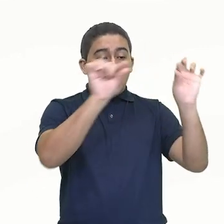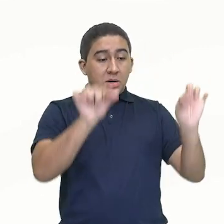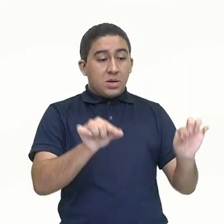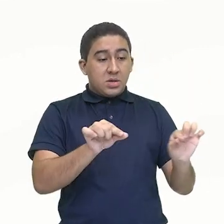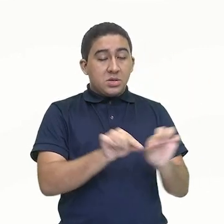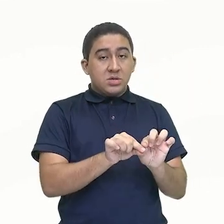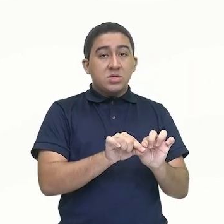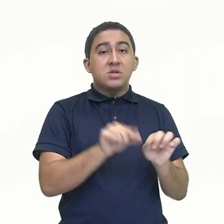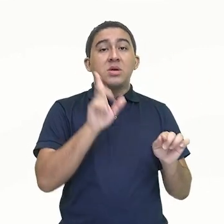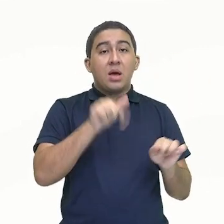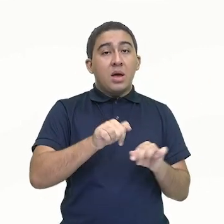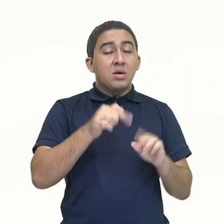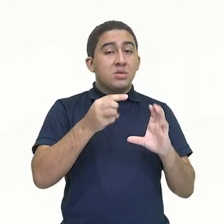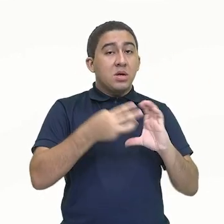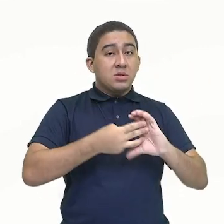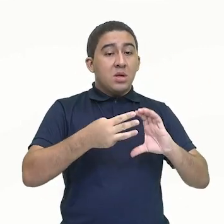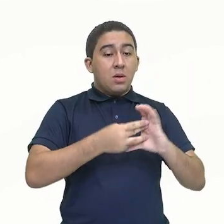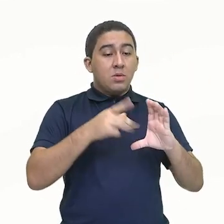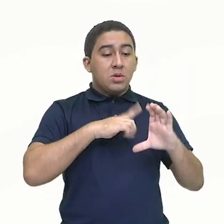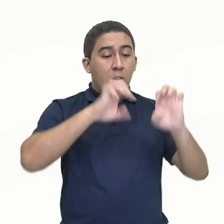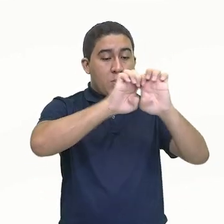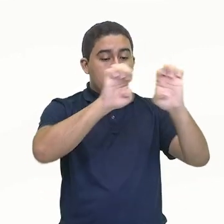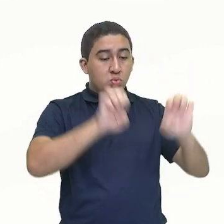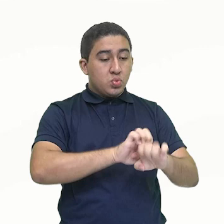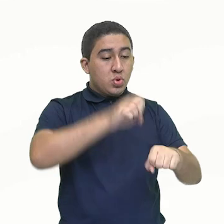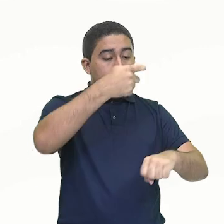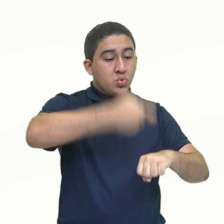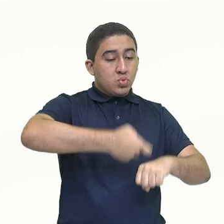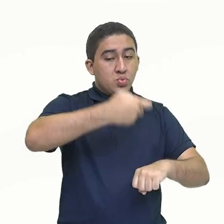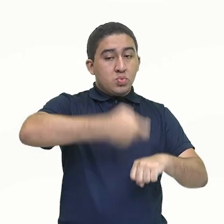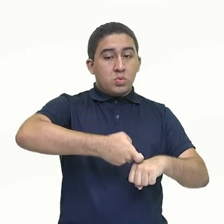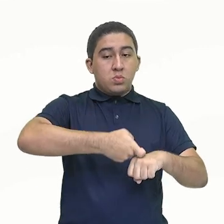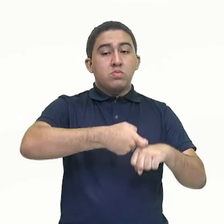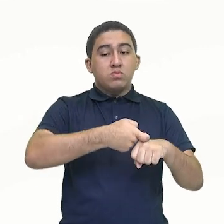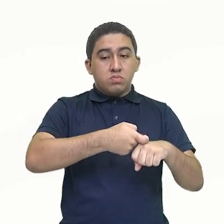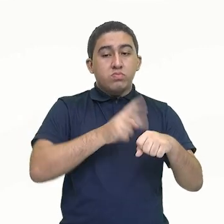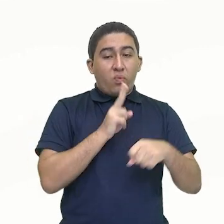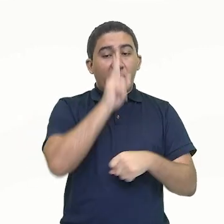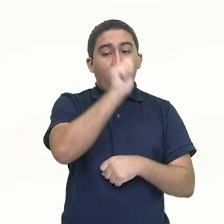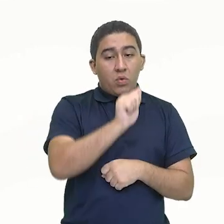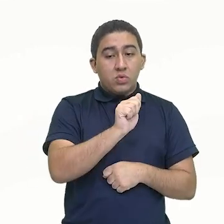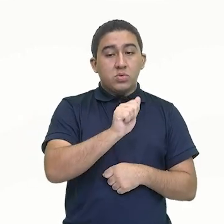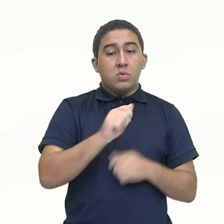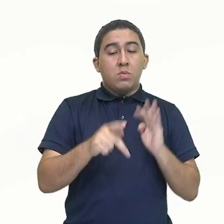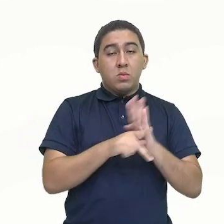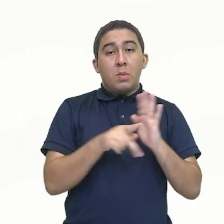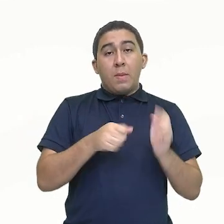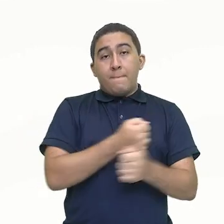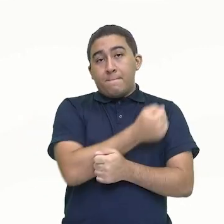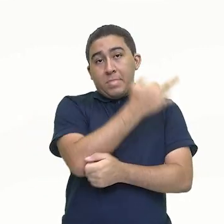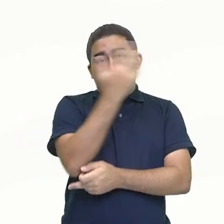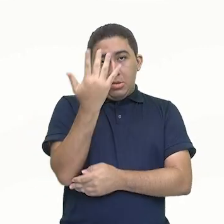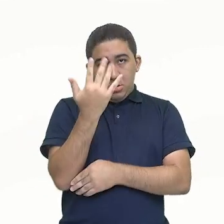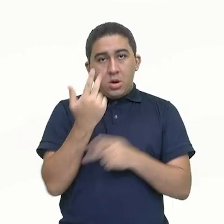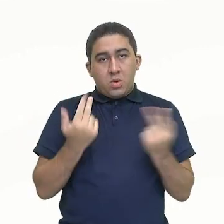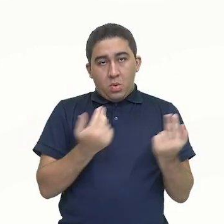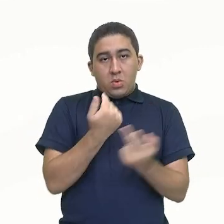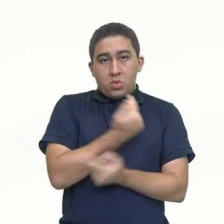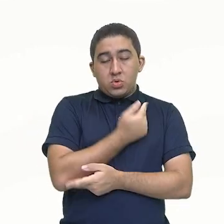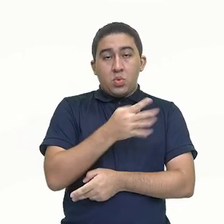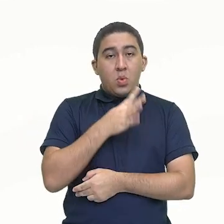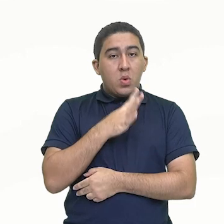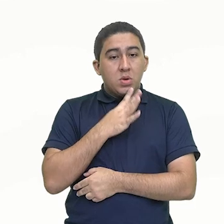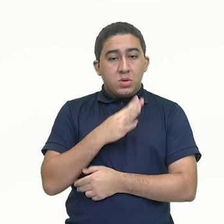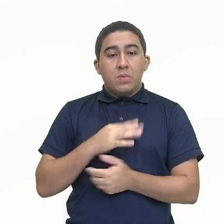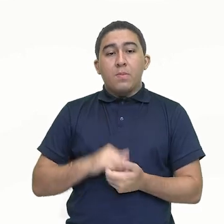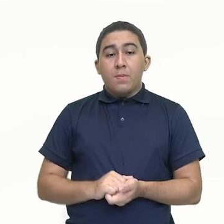celular, que dá essa estrutura mais firme das plantas, como, né, nós comumente vemos aí